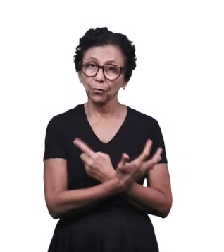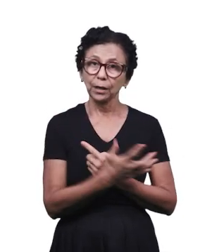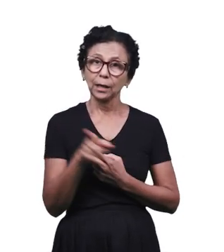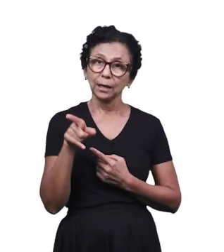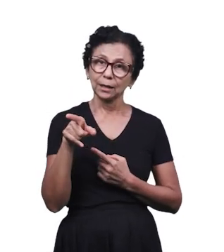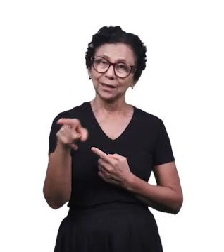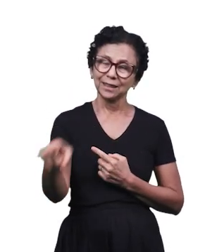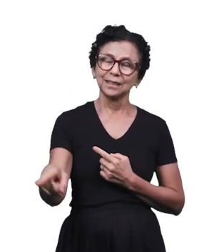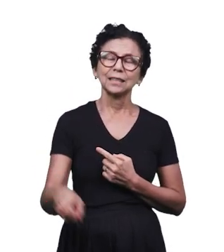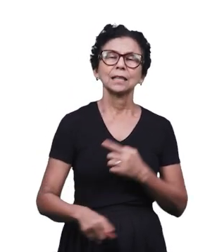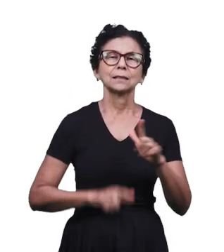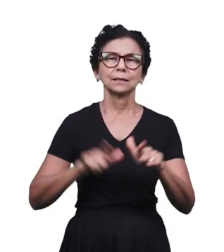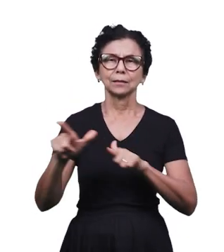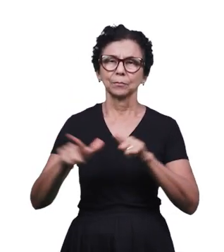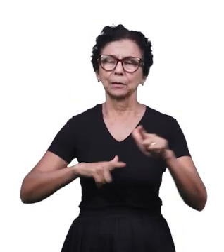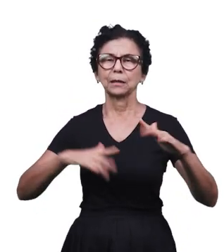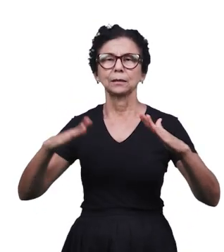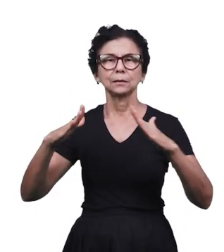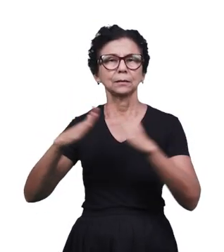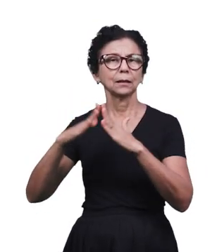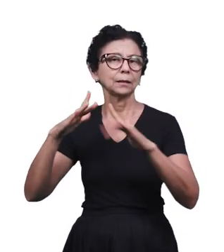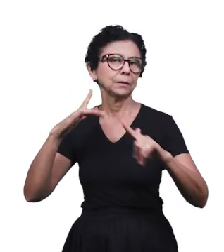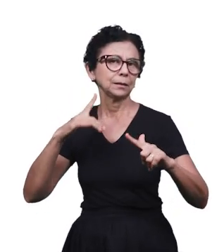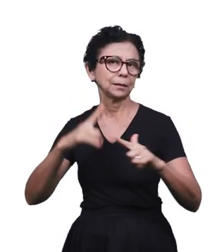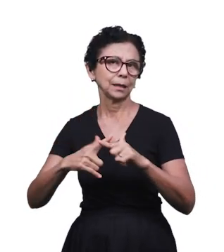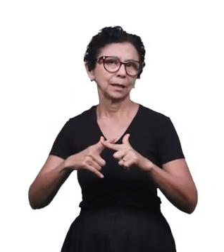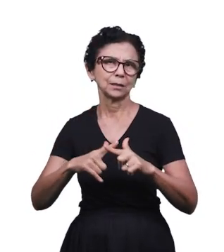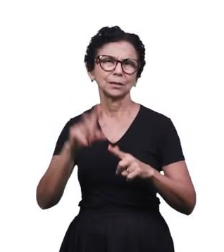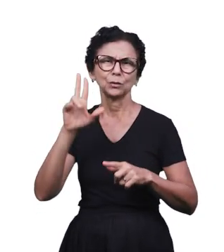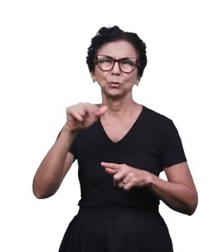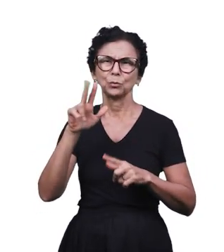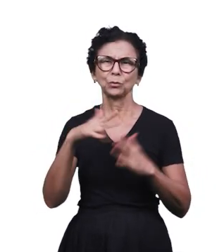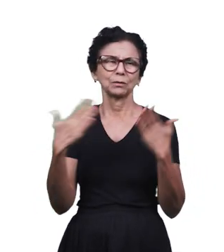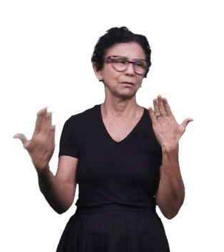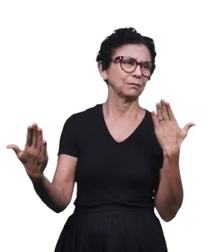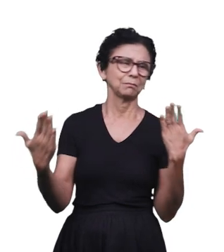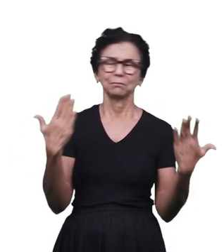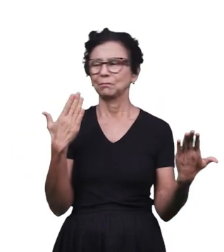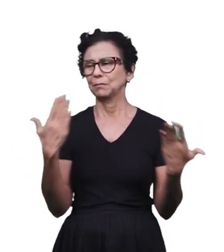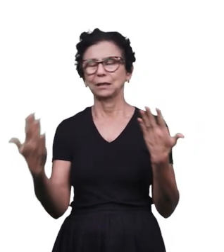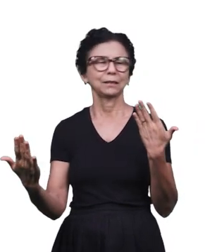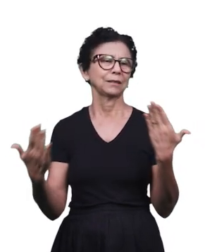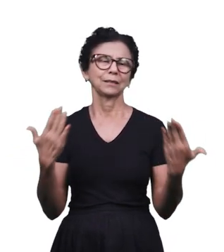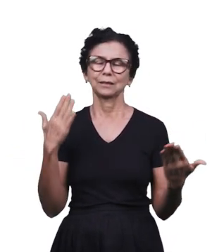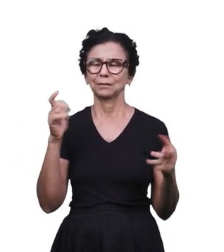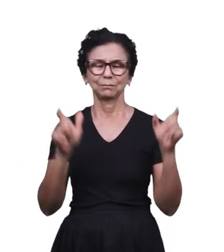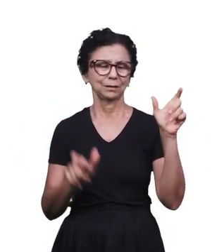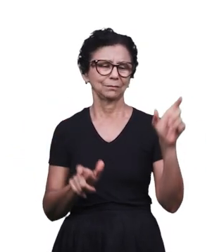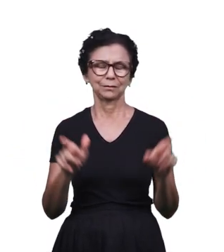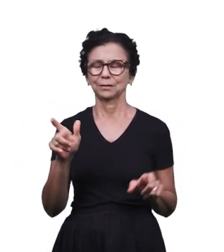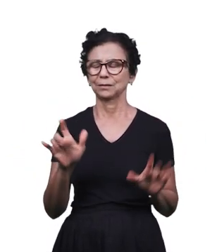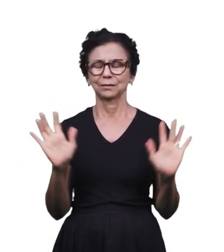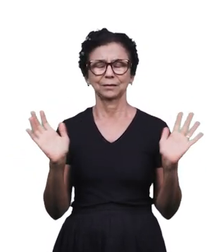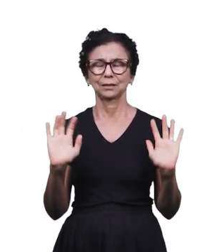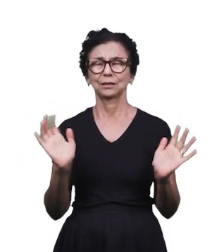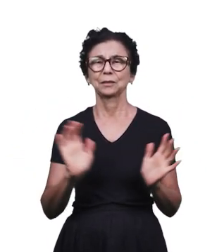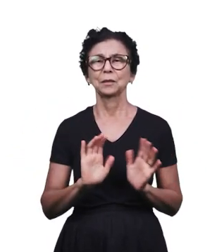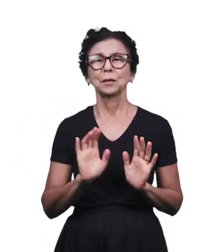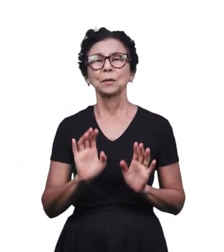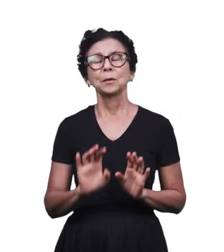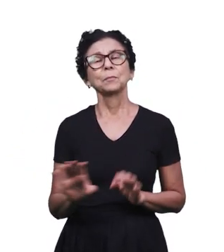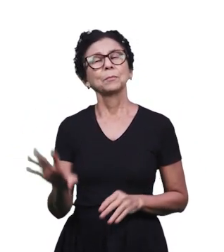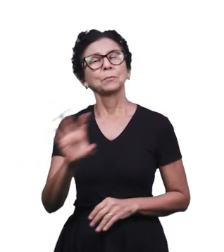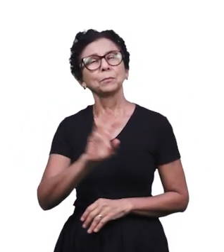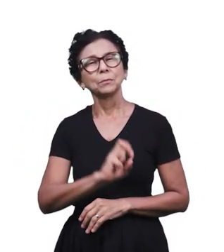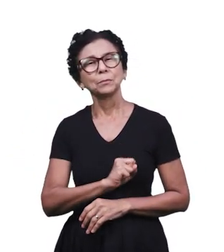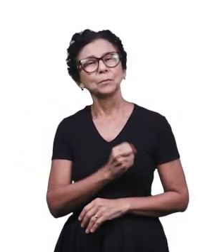dos atos da igreja. Não fazer comparações de um com o outro e sim, muito amor com